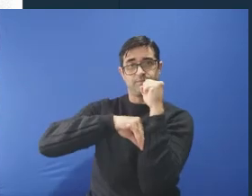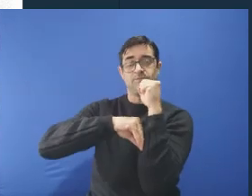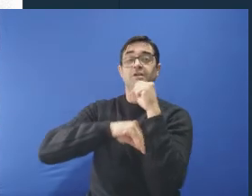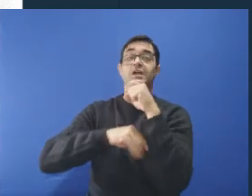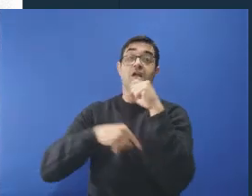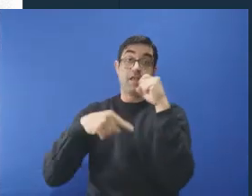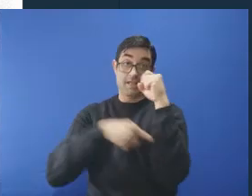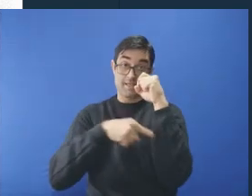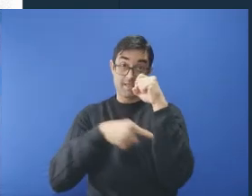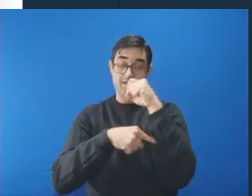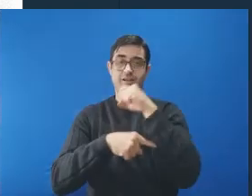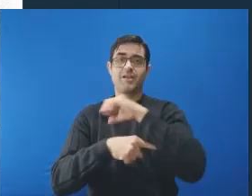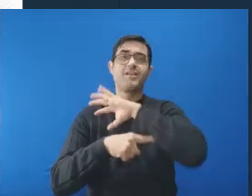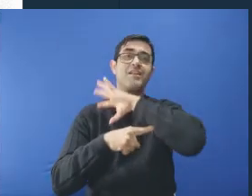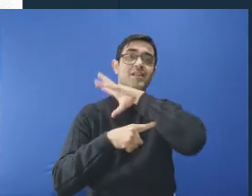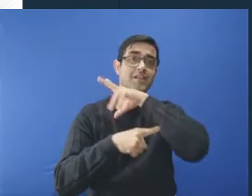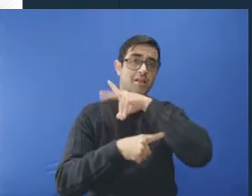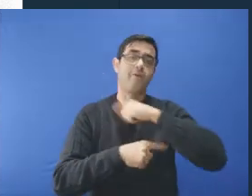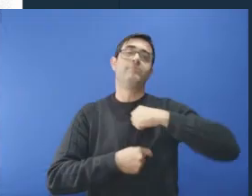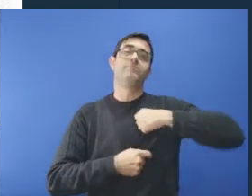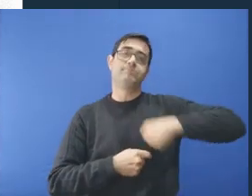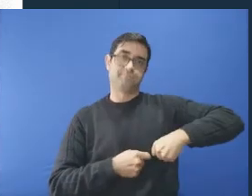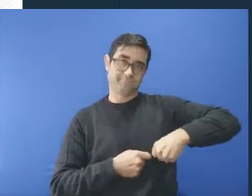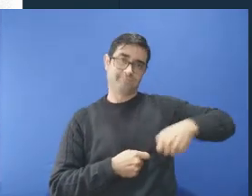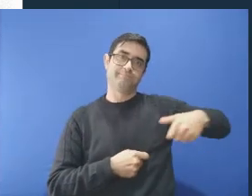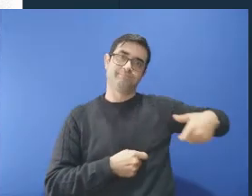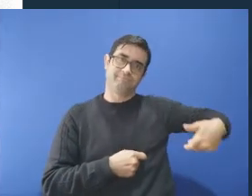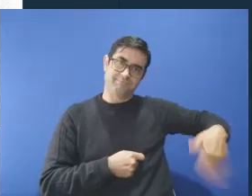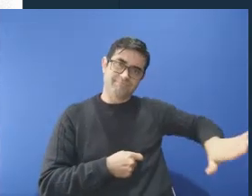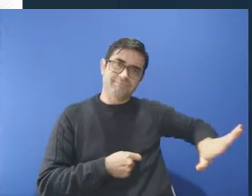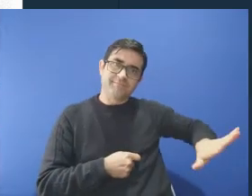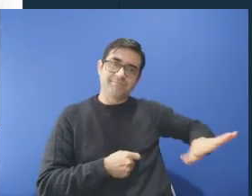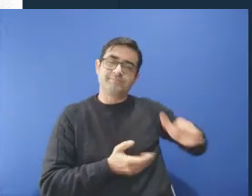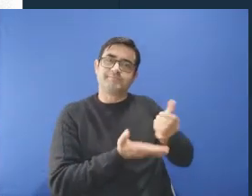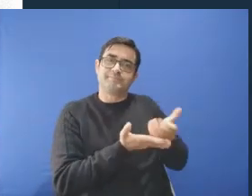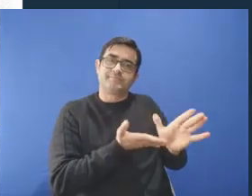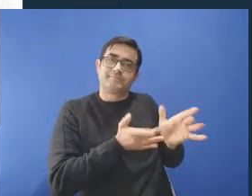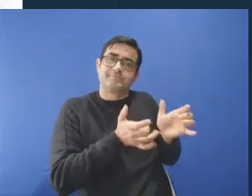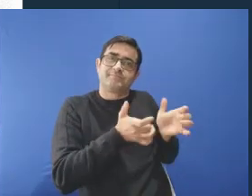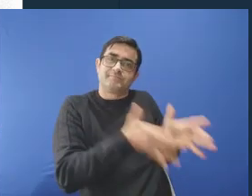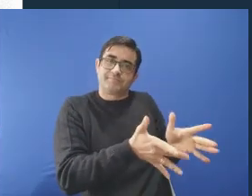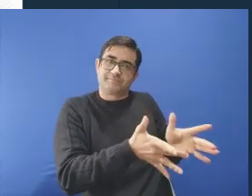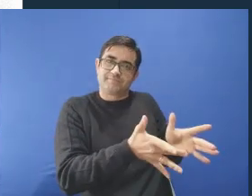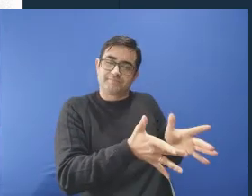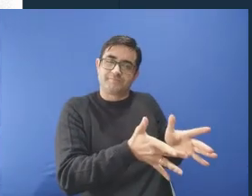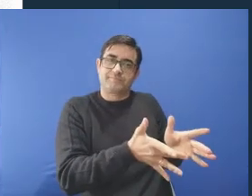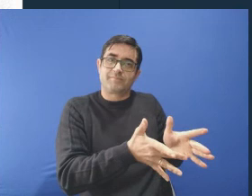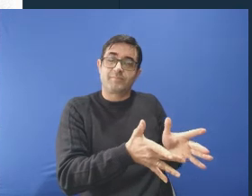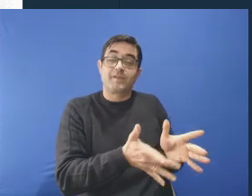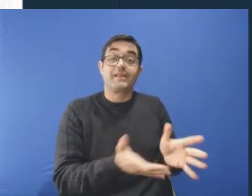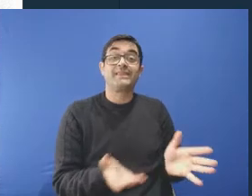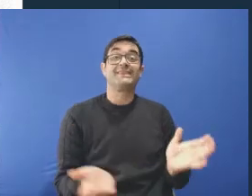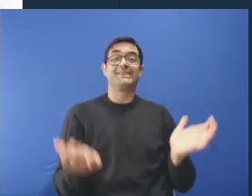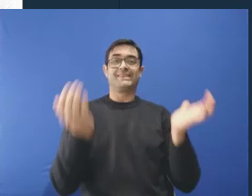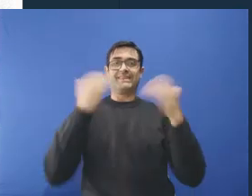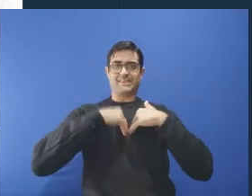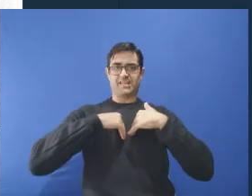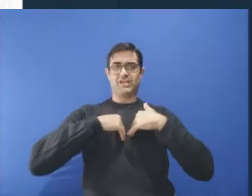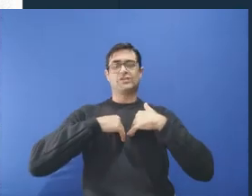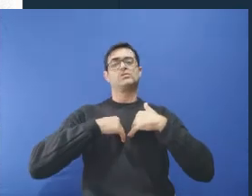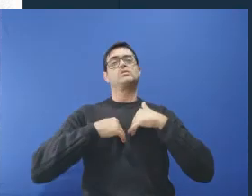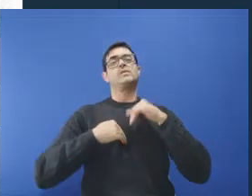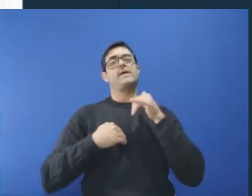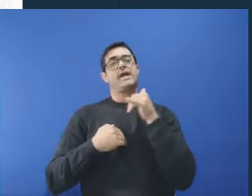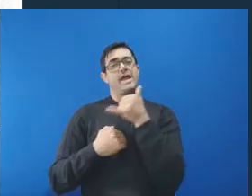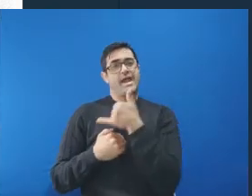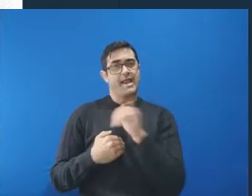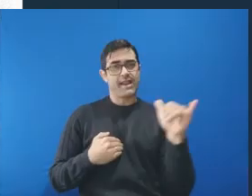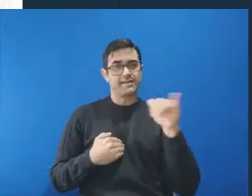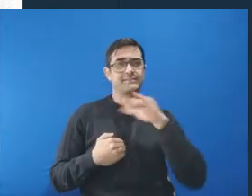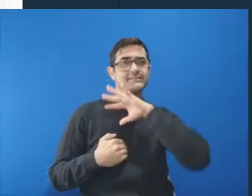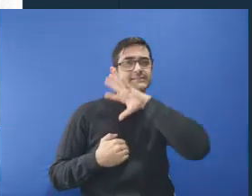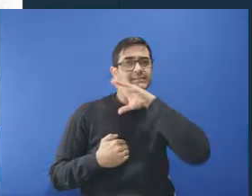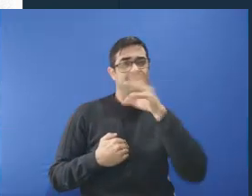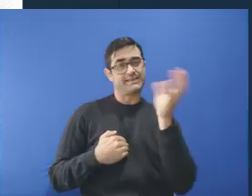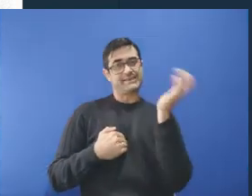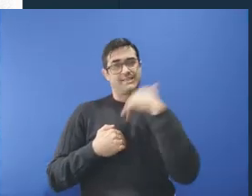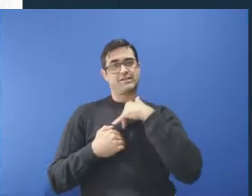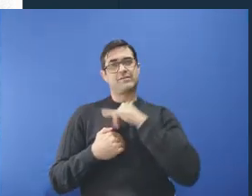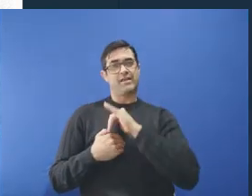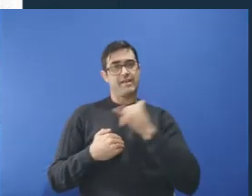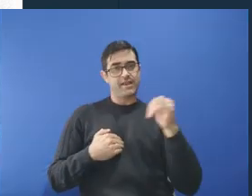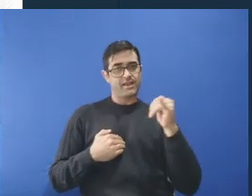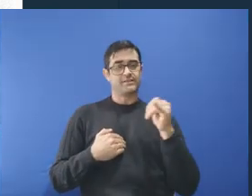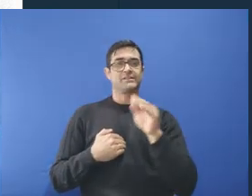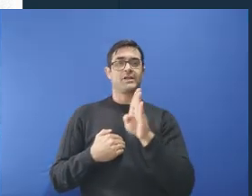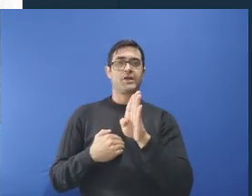vira biomassa. E assim por diante, num efeito em cascata. Então, nós vamos vendo que ao longo da cadeia